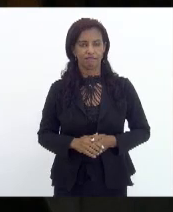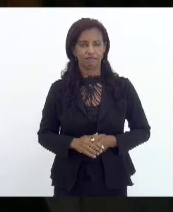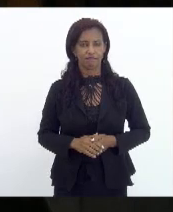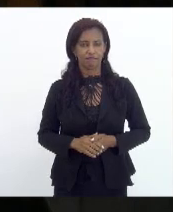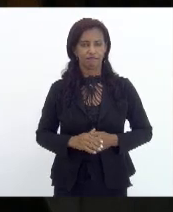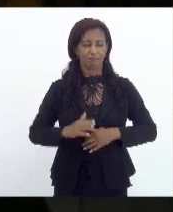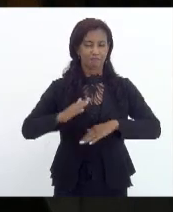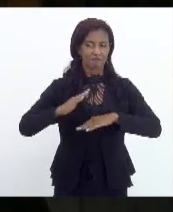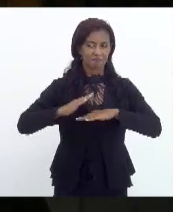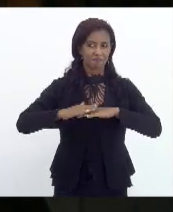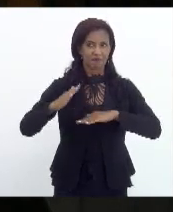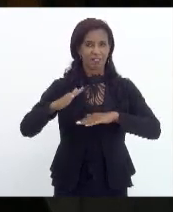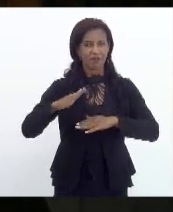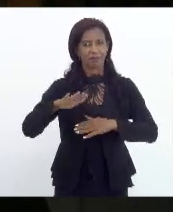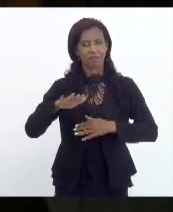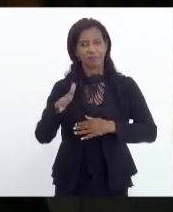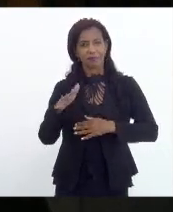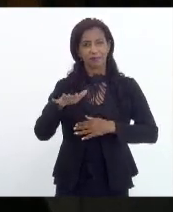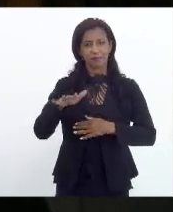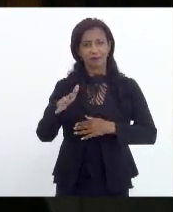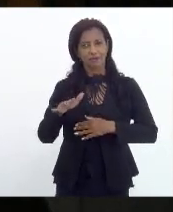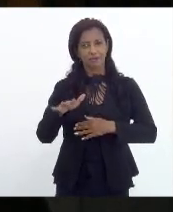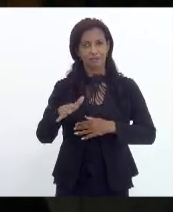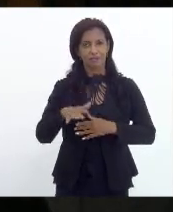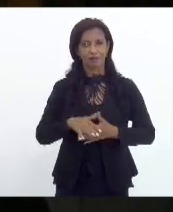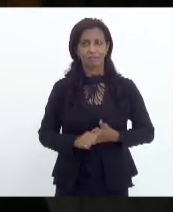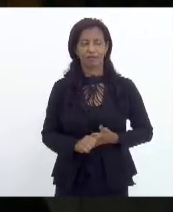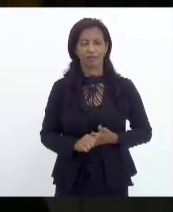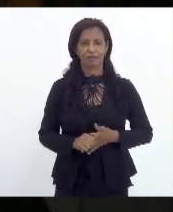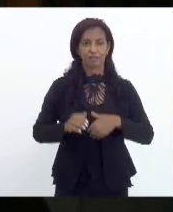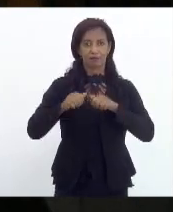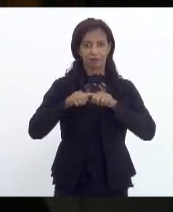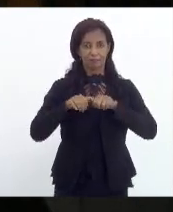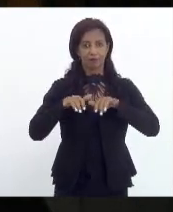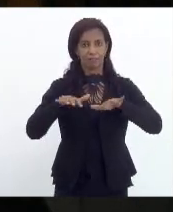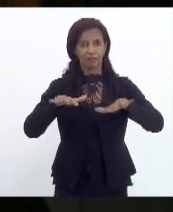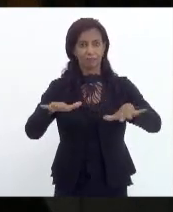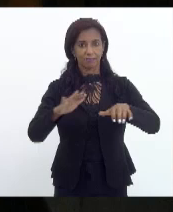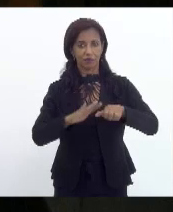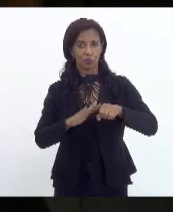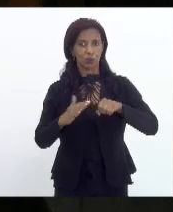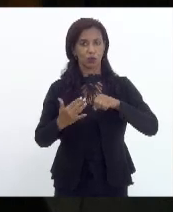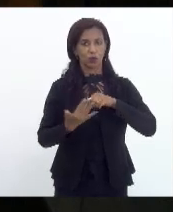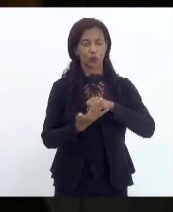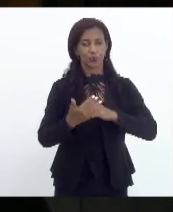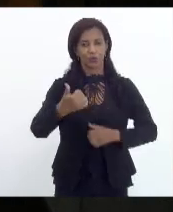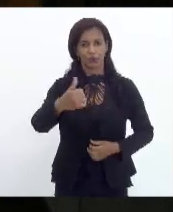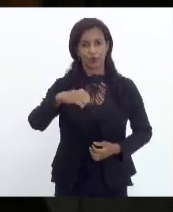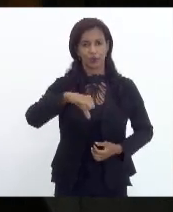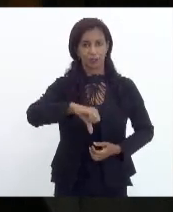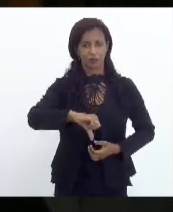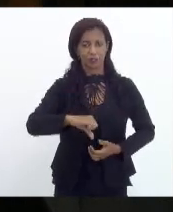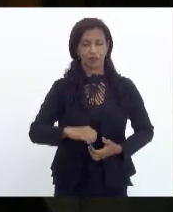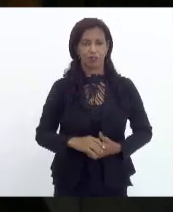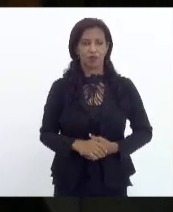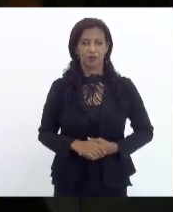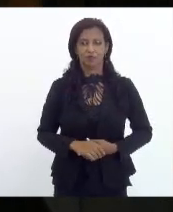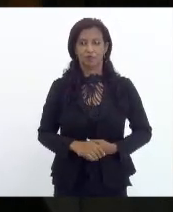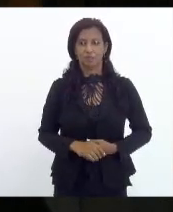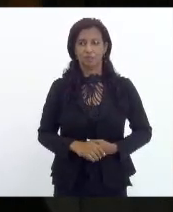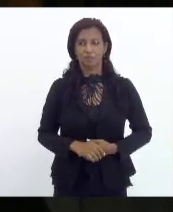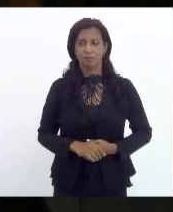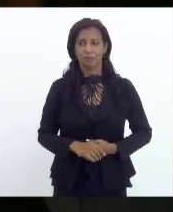mais amena fim da pandemia do Conde 19 Oi